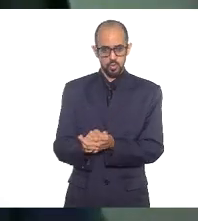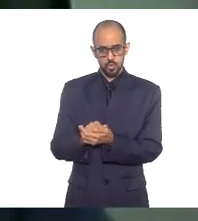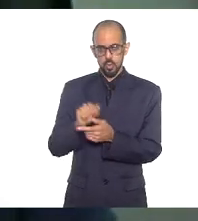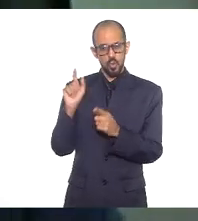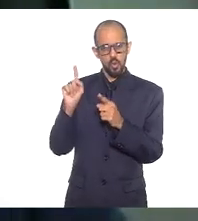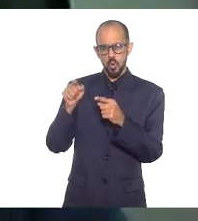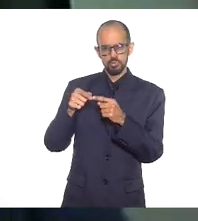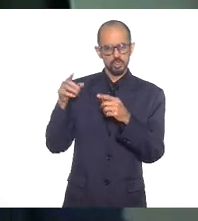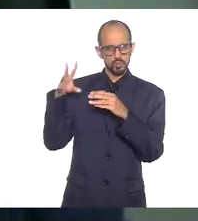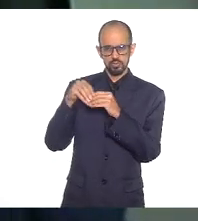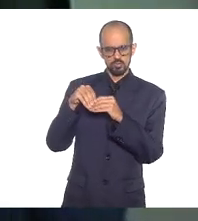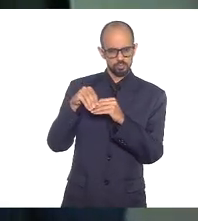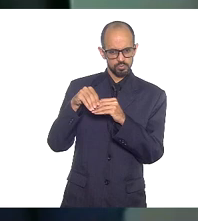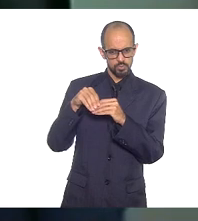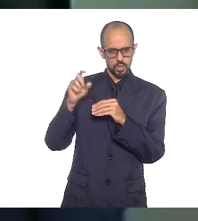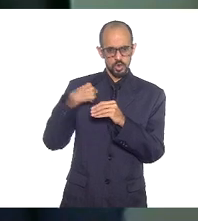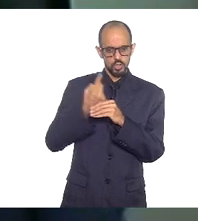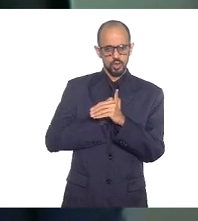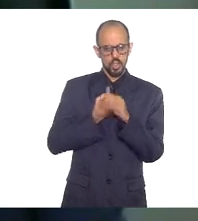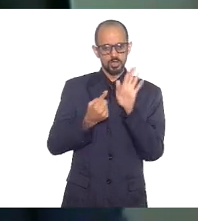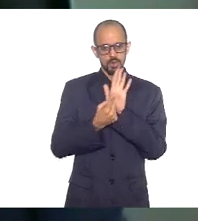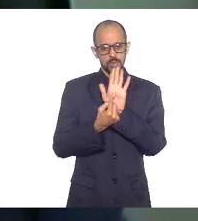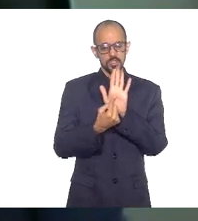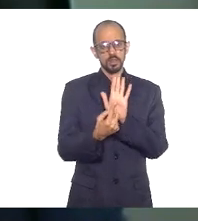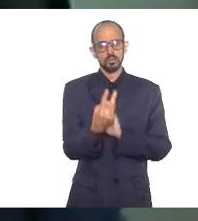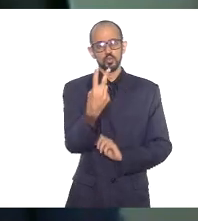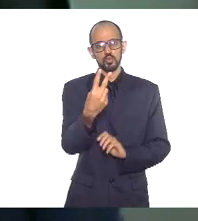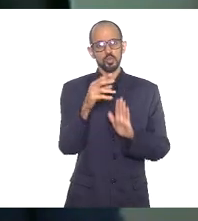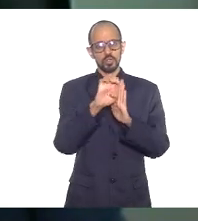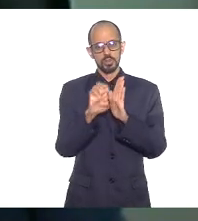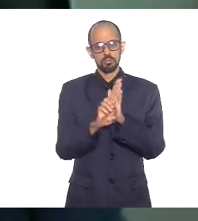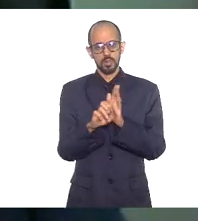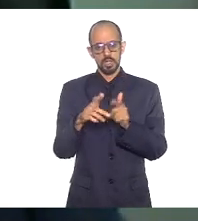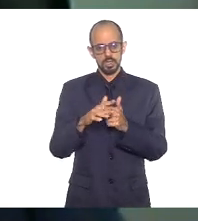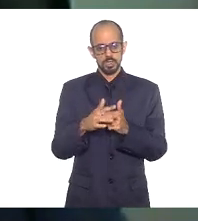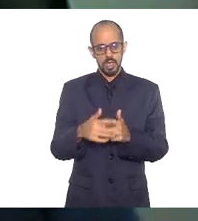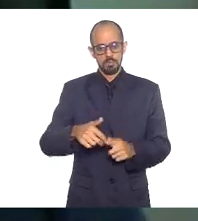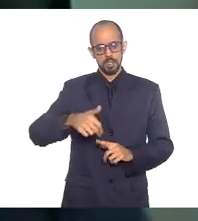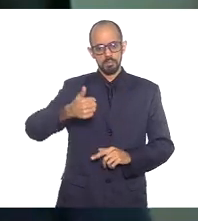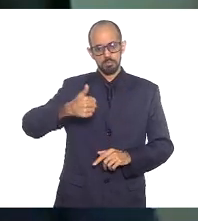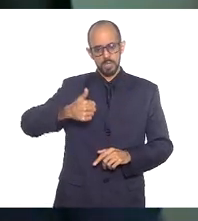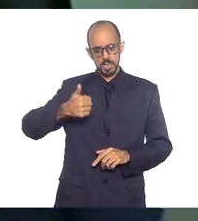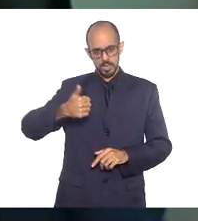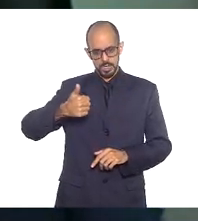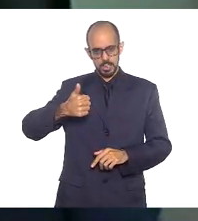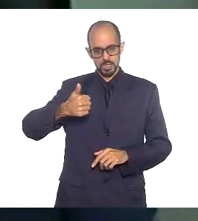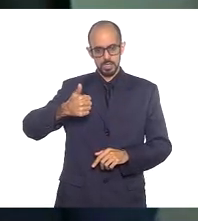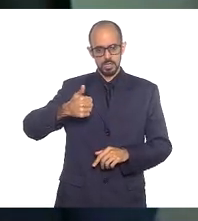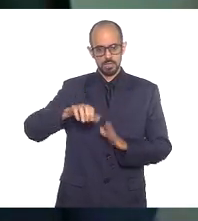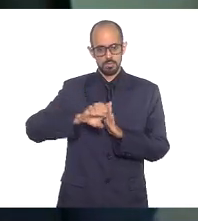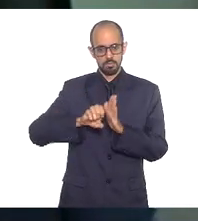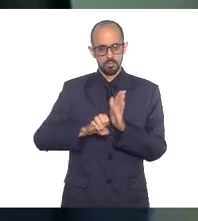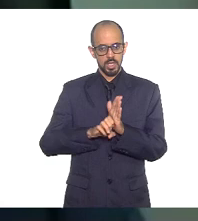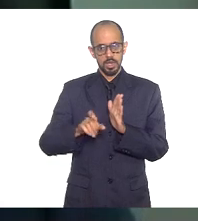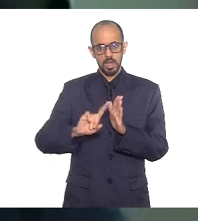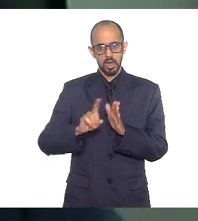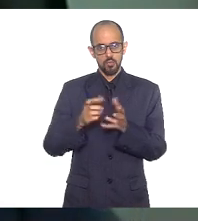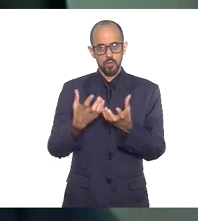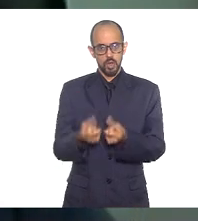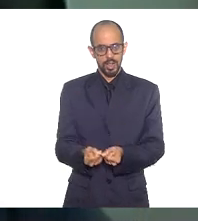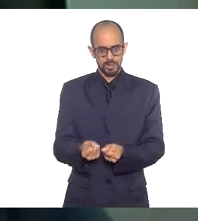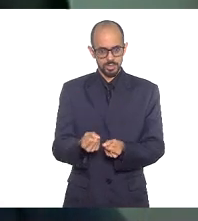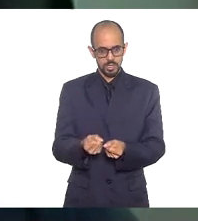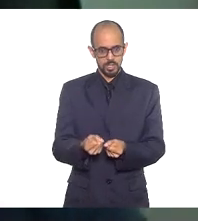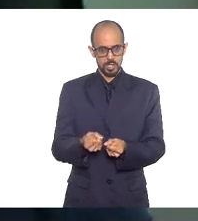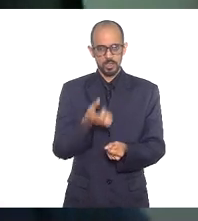objetiva. Nós apresentamos duas emendas, a primeira emenda, e essas duas emendas não foram acolhidas no parecer